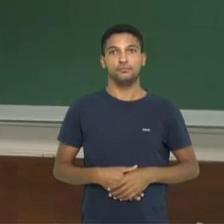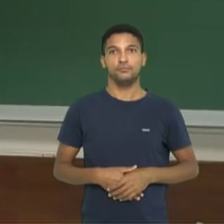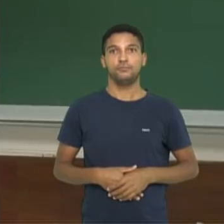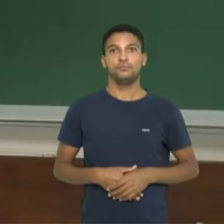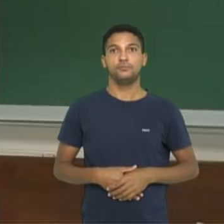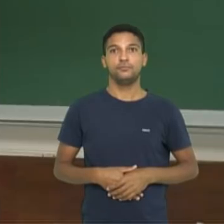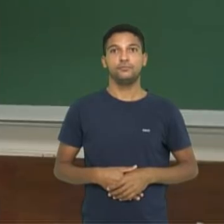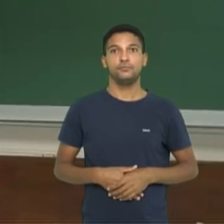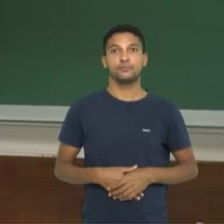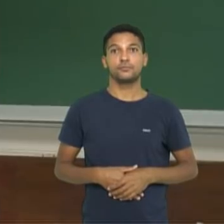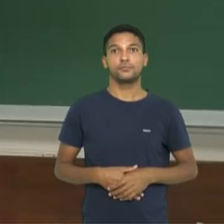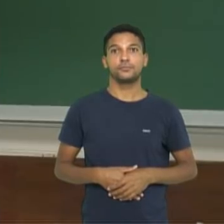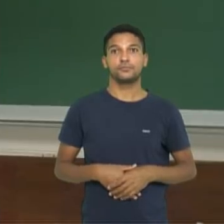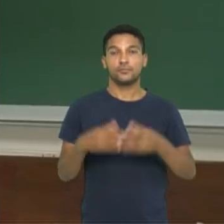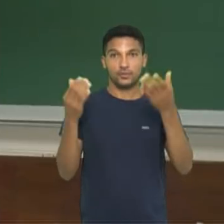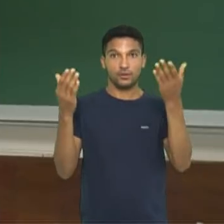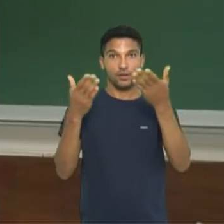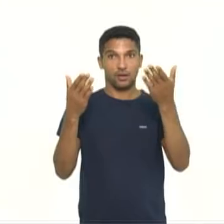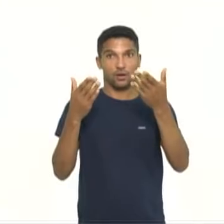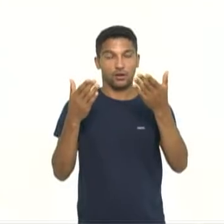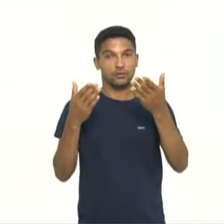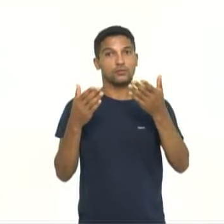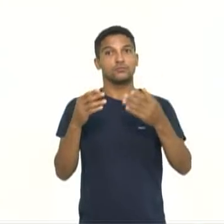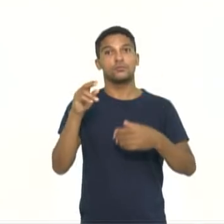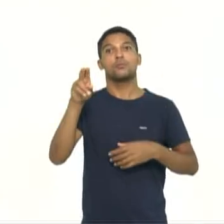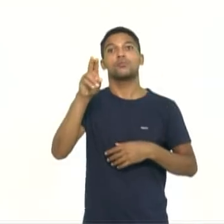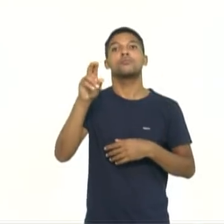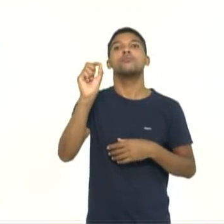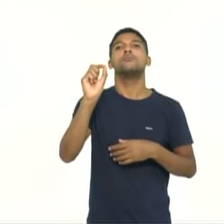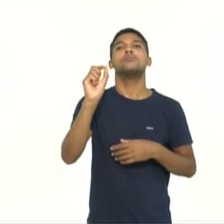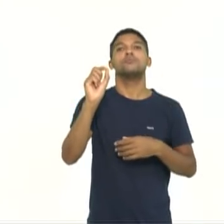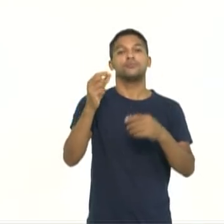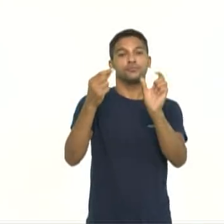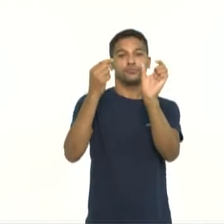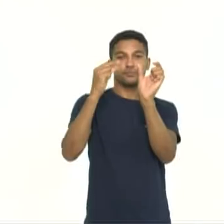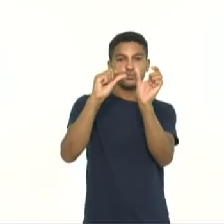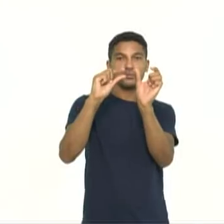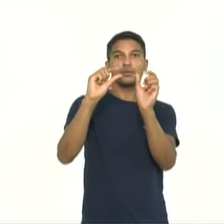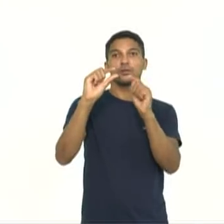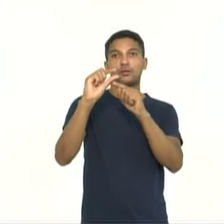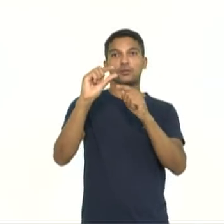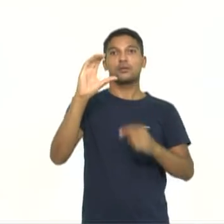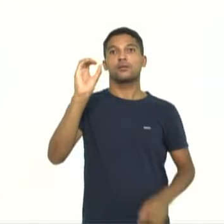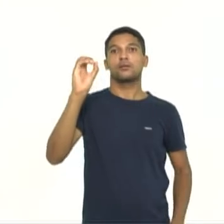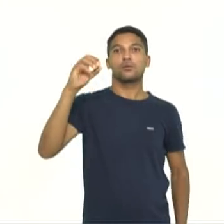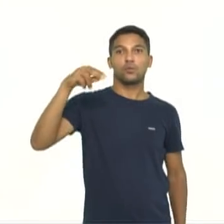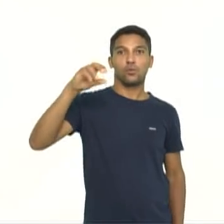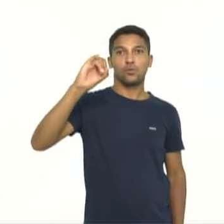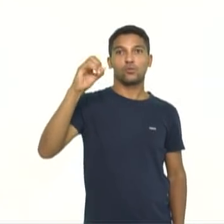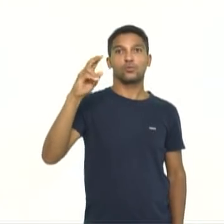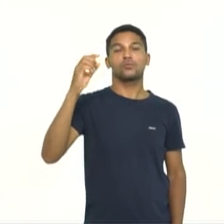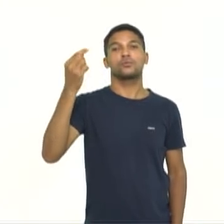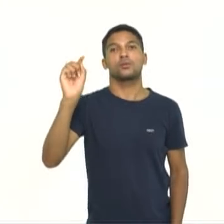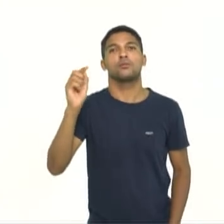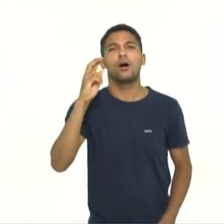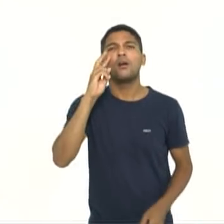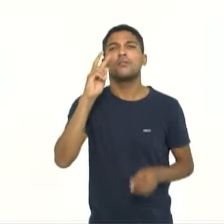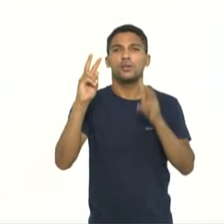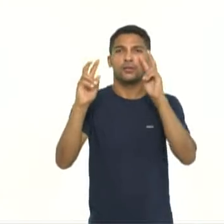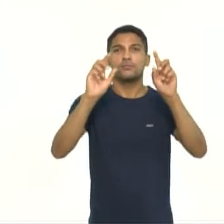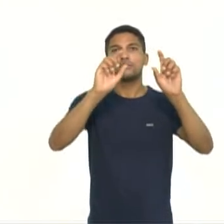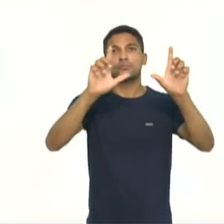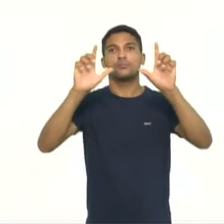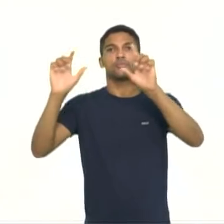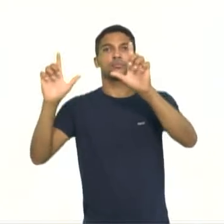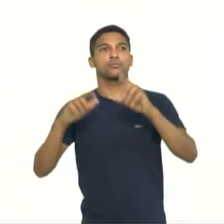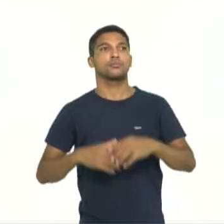certo? Agora vamos retomar então as conjunções. Observem essa tirinha. Uau, você ganhou tudo isso no Dia das Crianças?